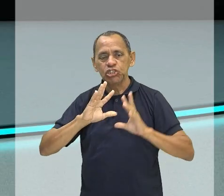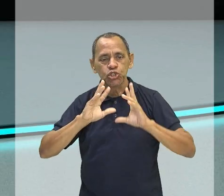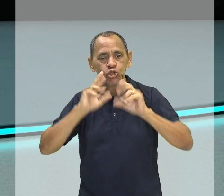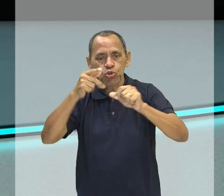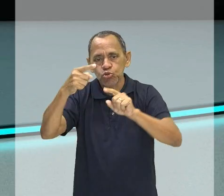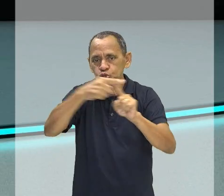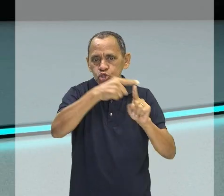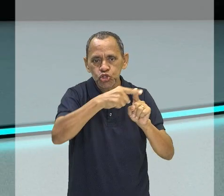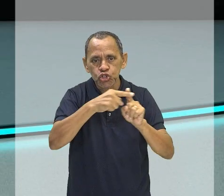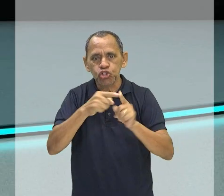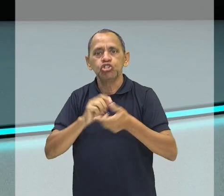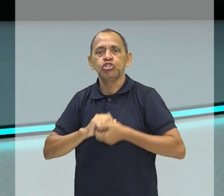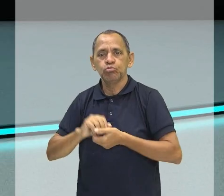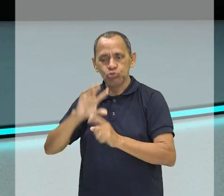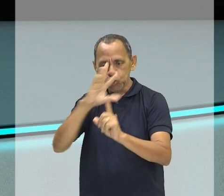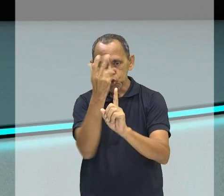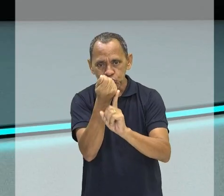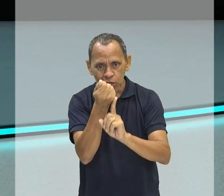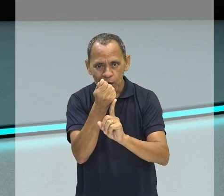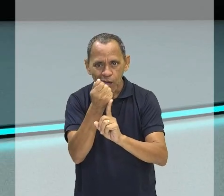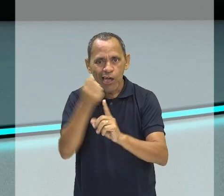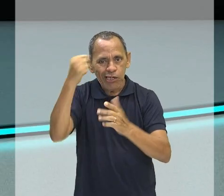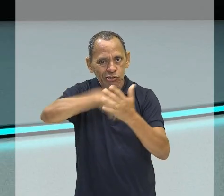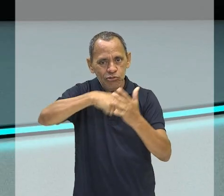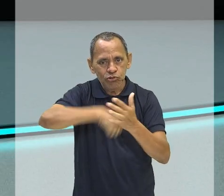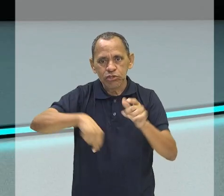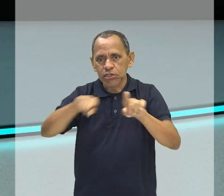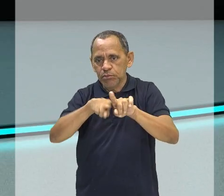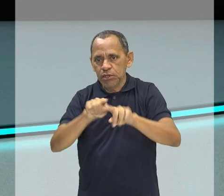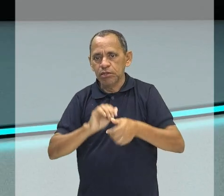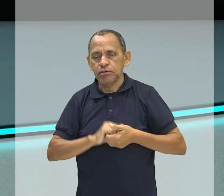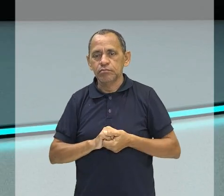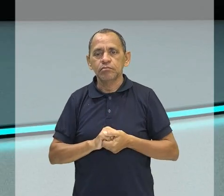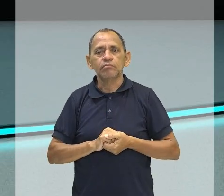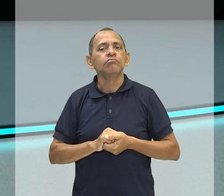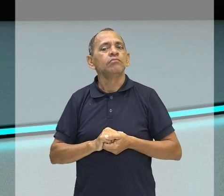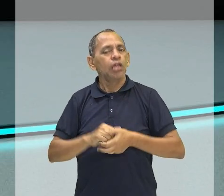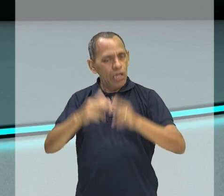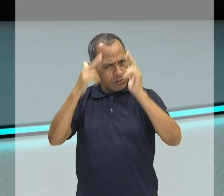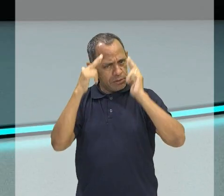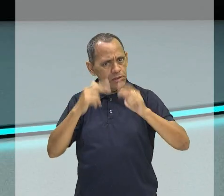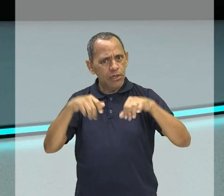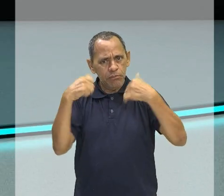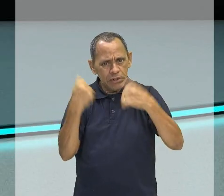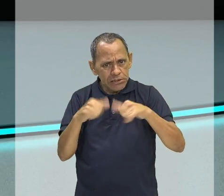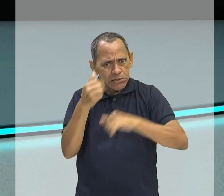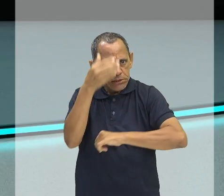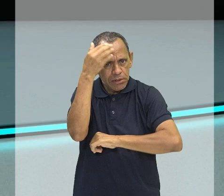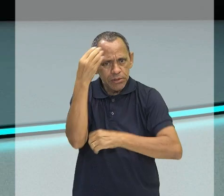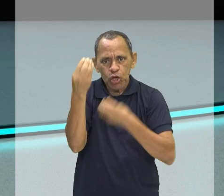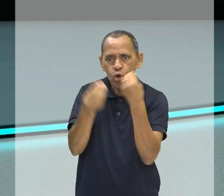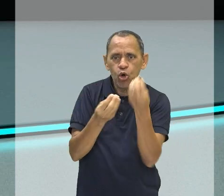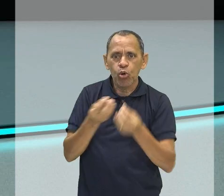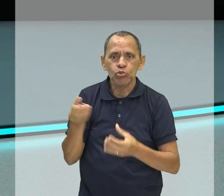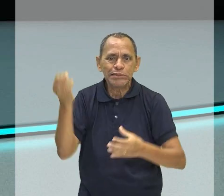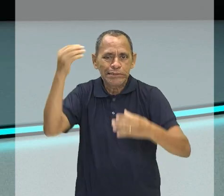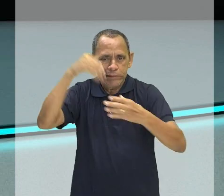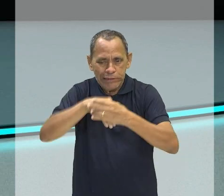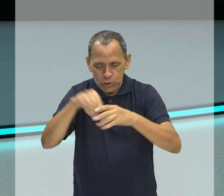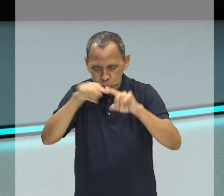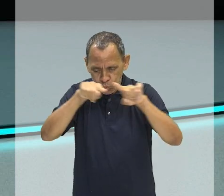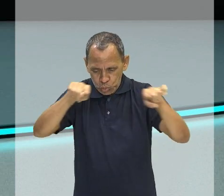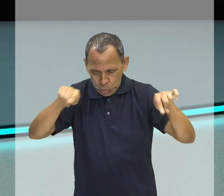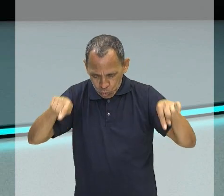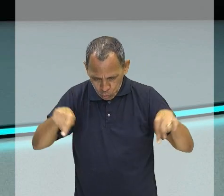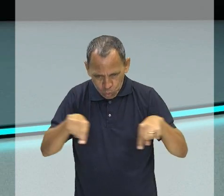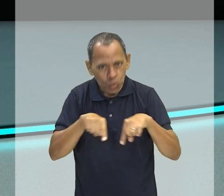artes marciais e de luta também. Você tem que aprender a respeitar o seu oponente, mesmo dentro do dojo, do